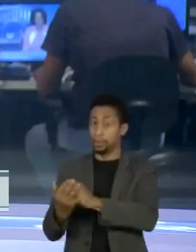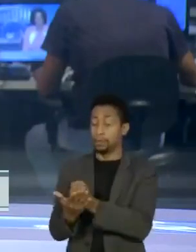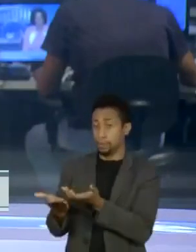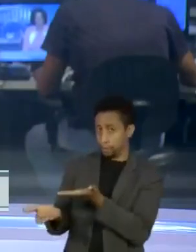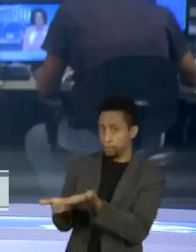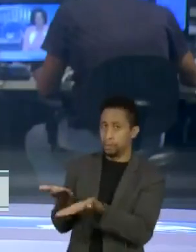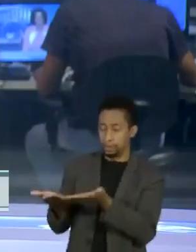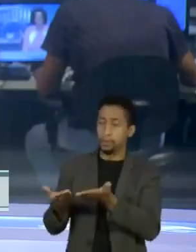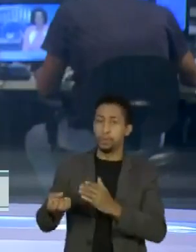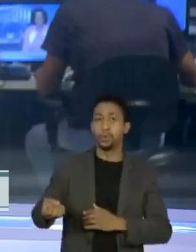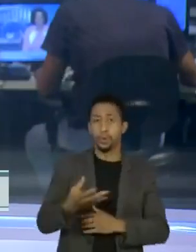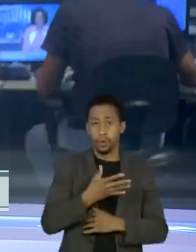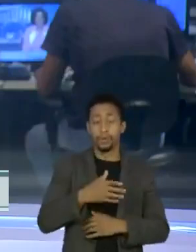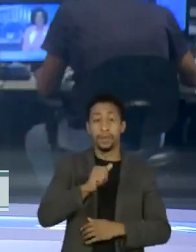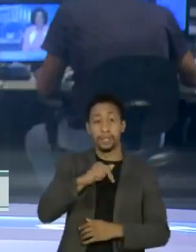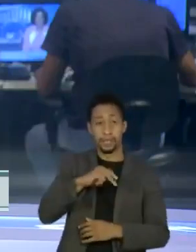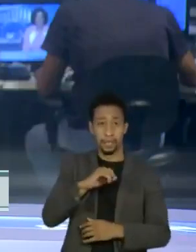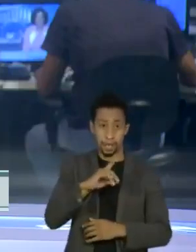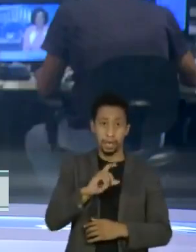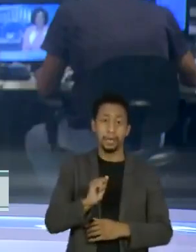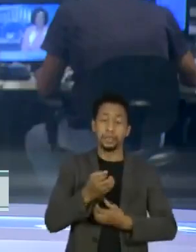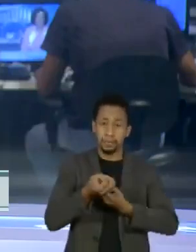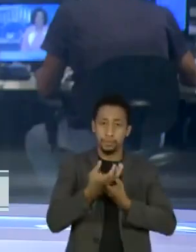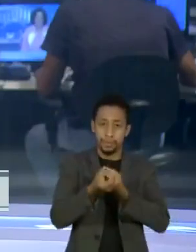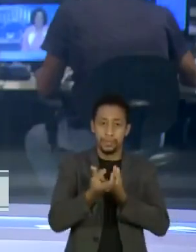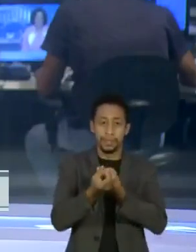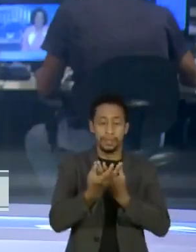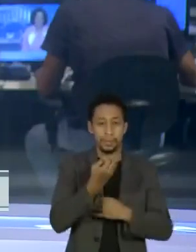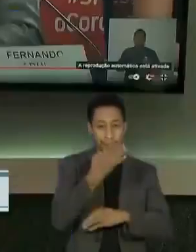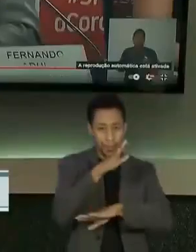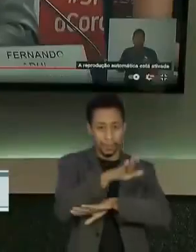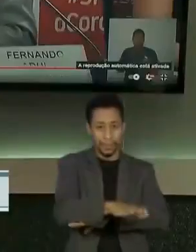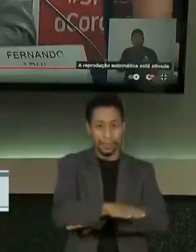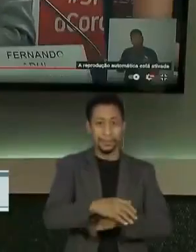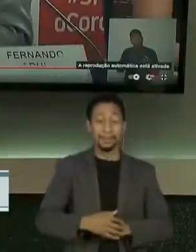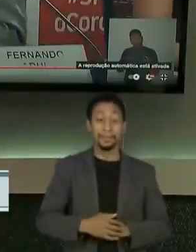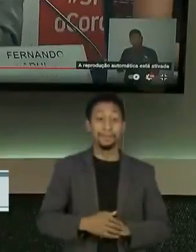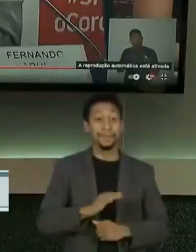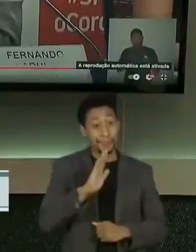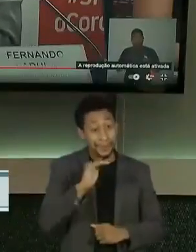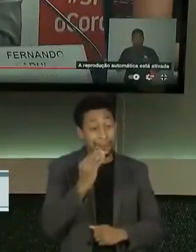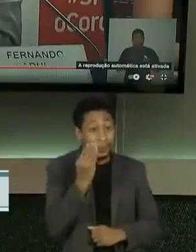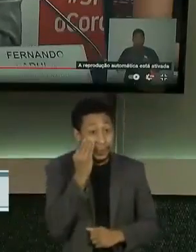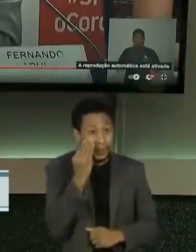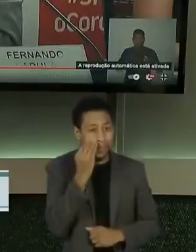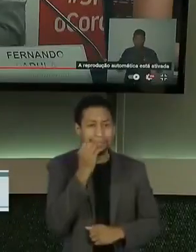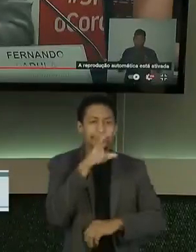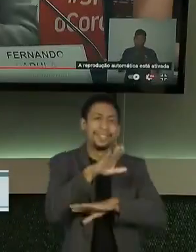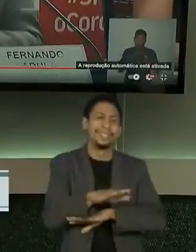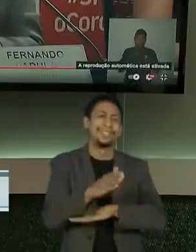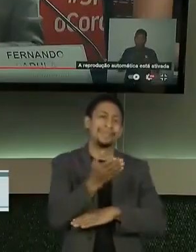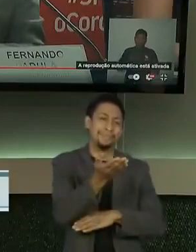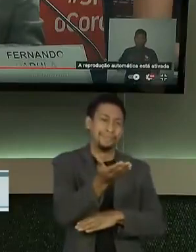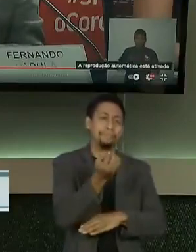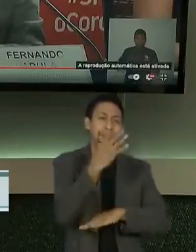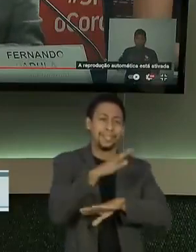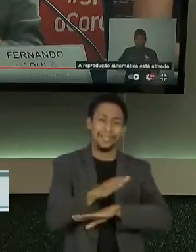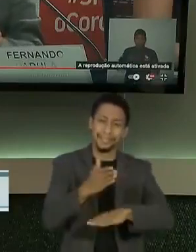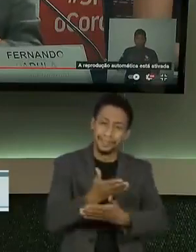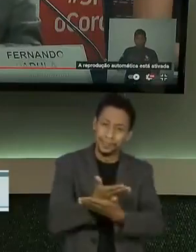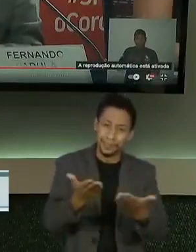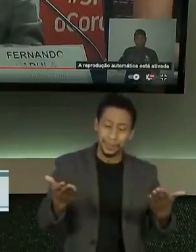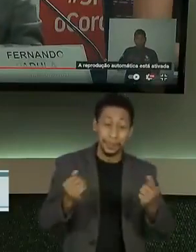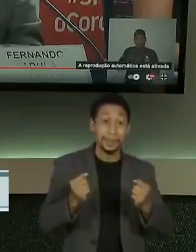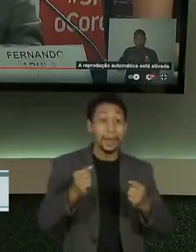Cimino acompanha e nos traz agora as informações. Boa tarde, Adriana. Oi, Joyce. Uma boa tarde para você. Boa tarde a todos.